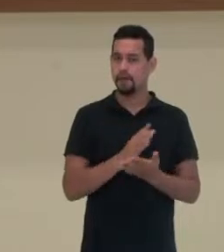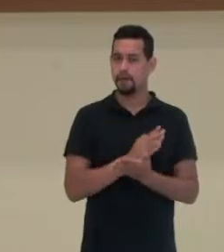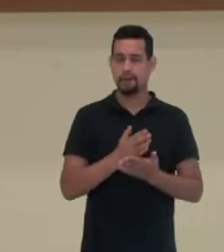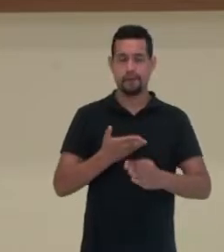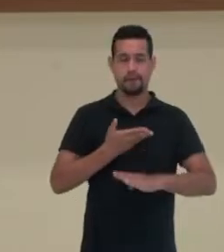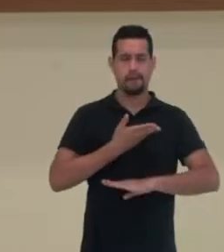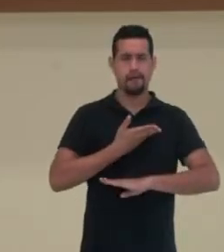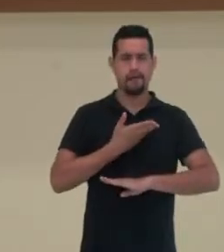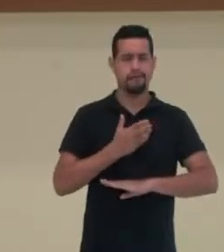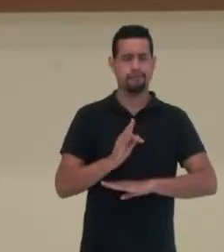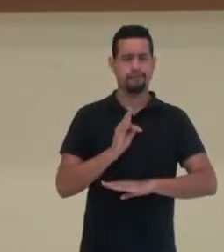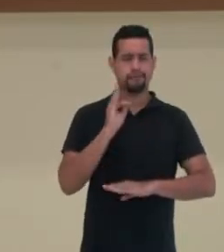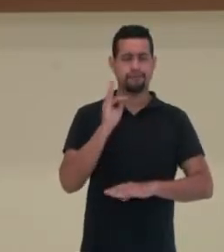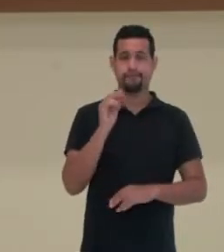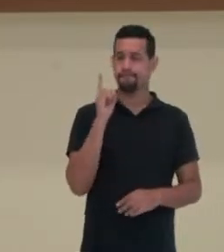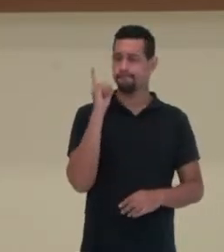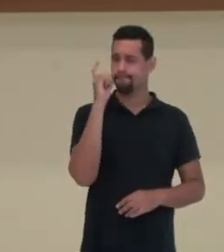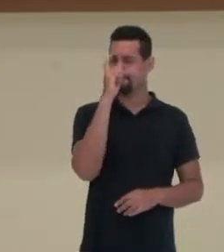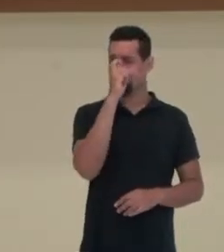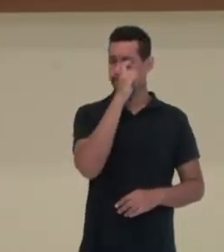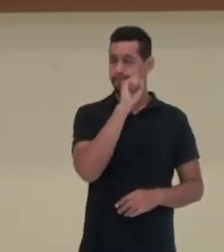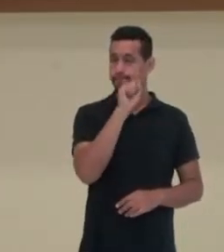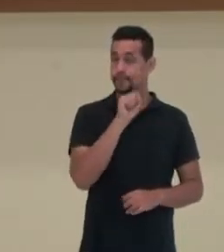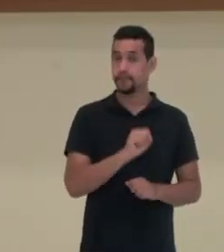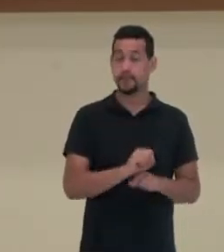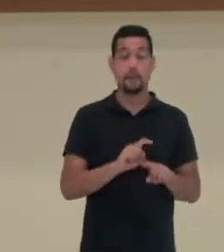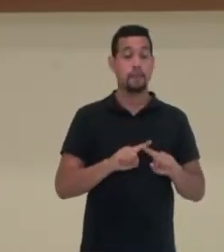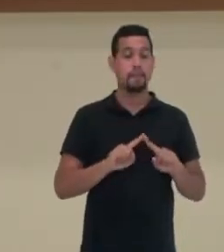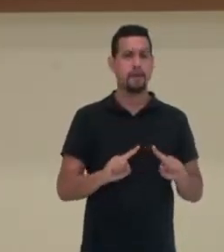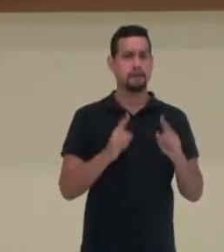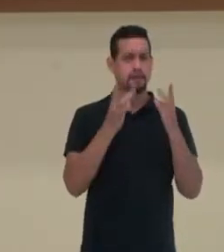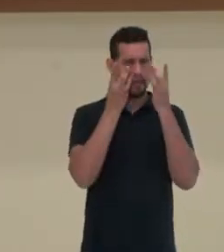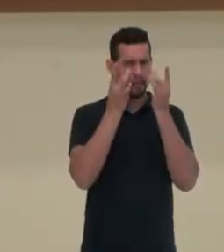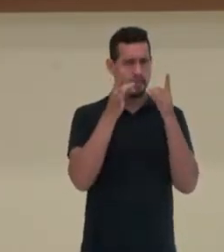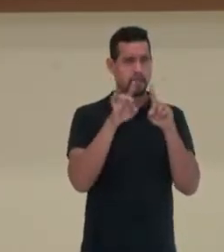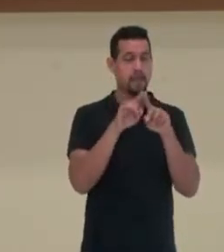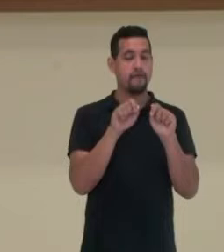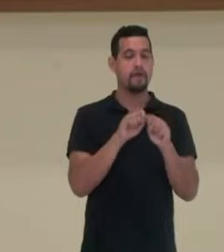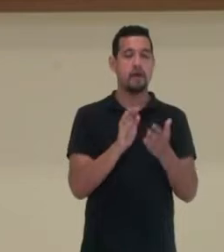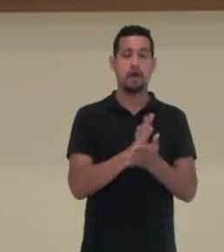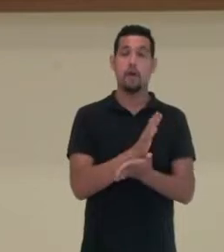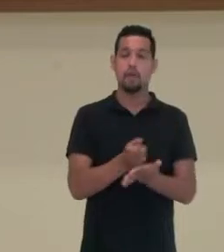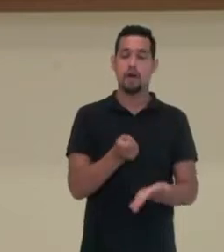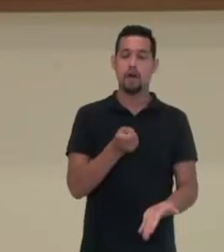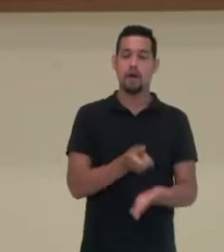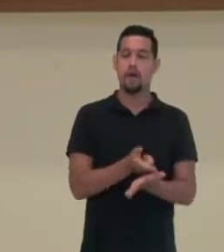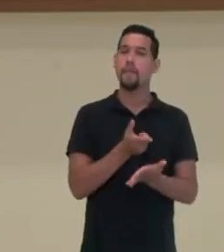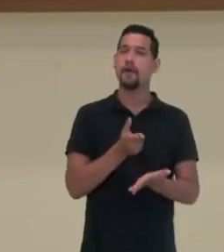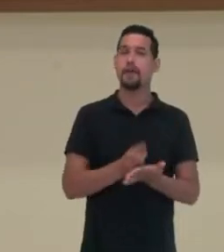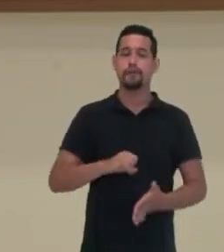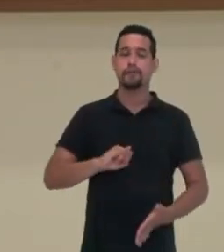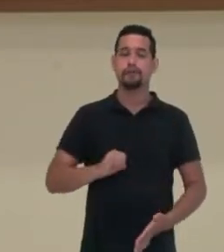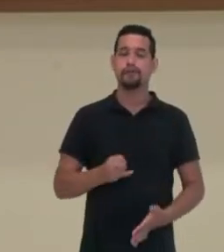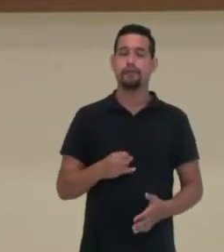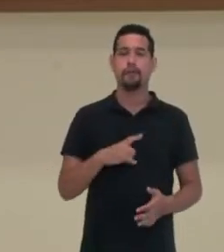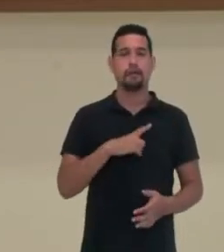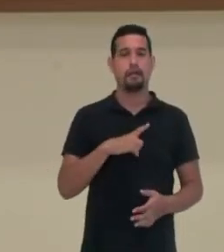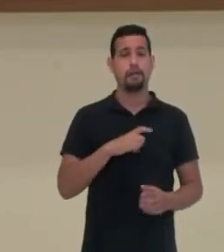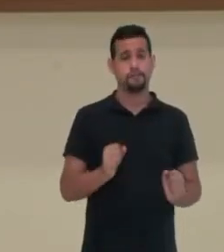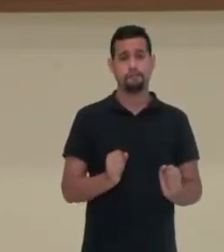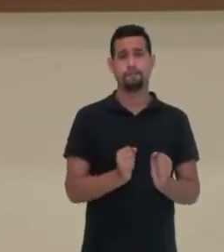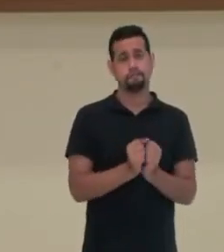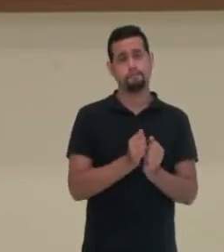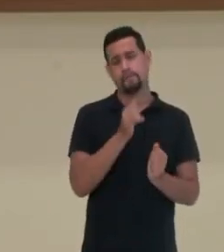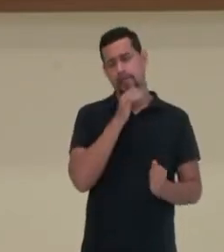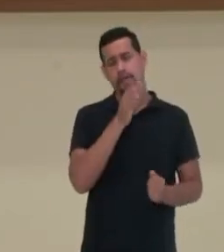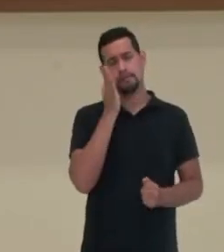vão complicar a nossa vida, tá? Então presta atenção quando for efetuar uma compra no juro embutido ali, se